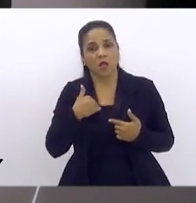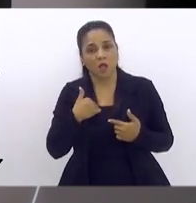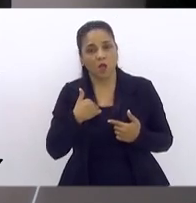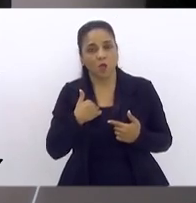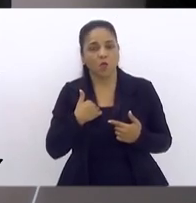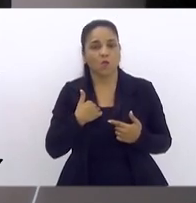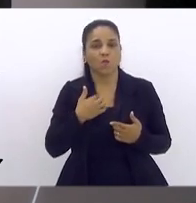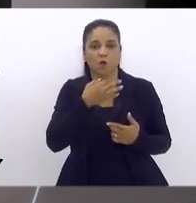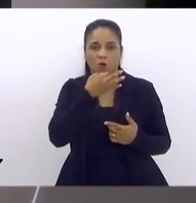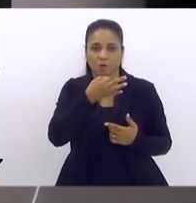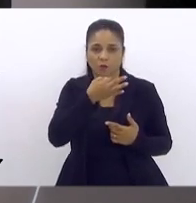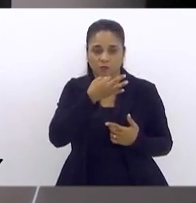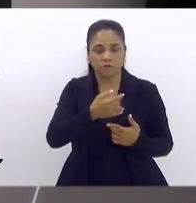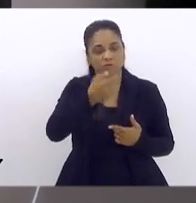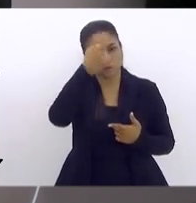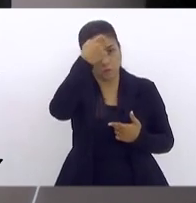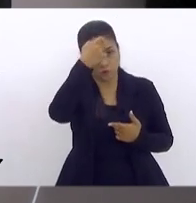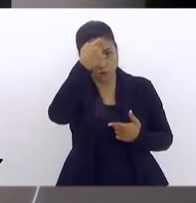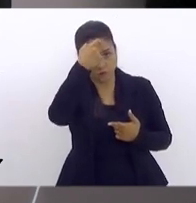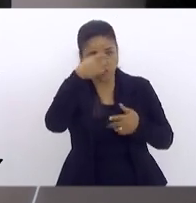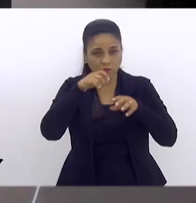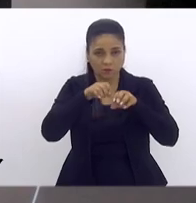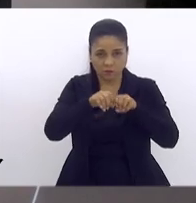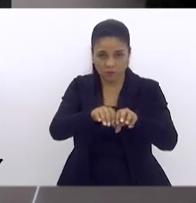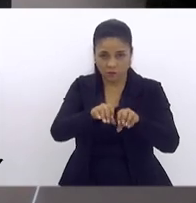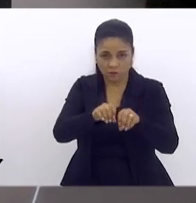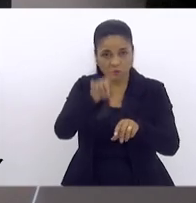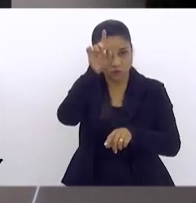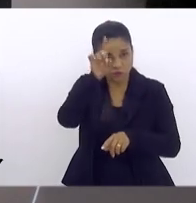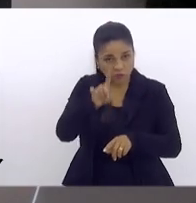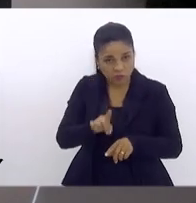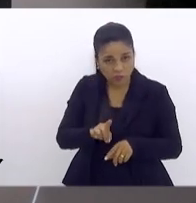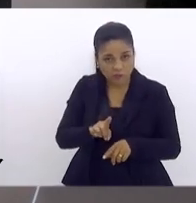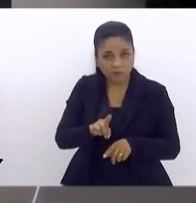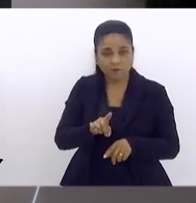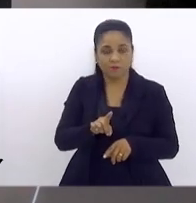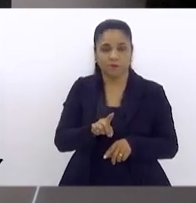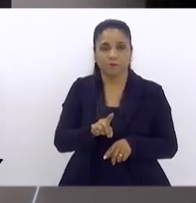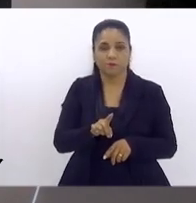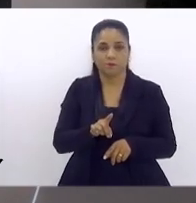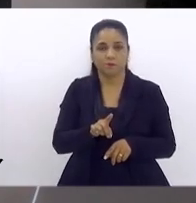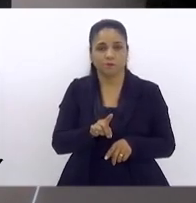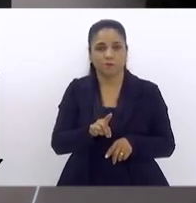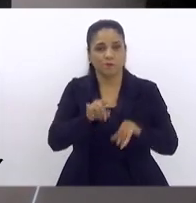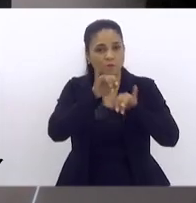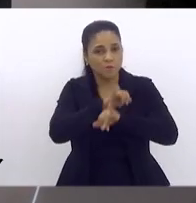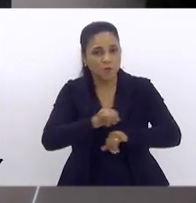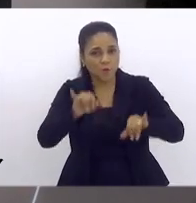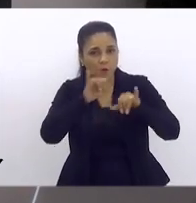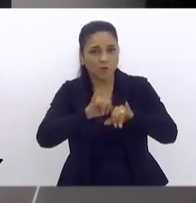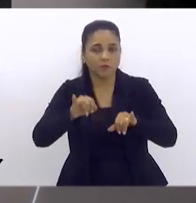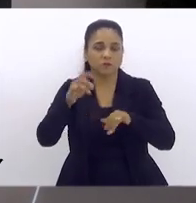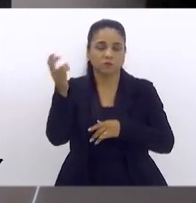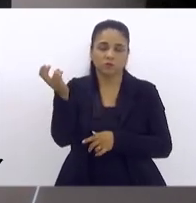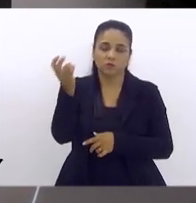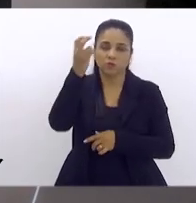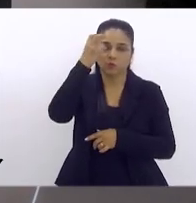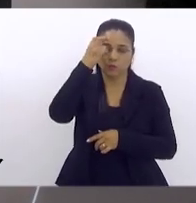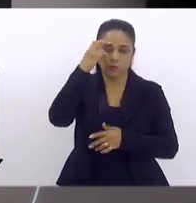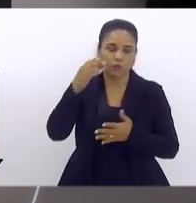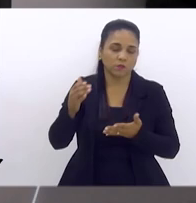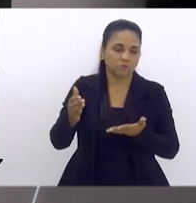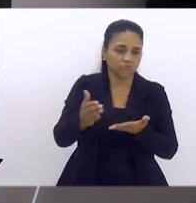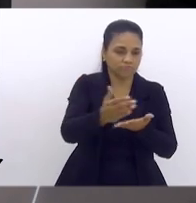de conscientização e de educação né em direitos e da propagação de uma cultura em proteção de dados